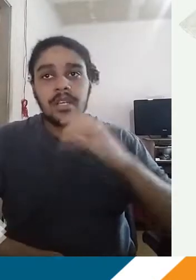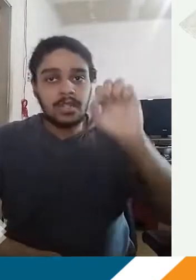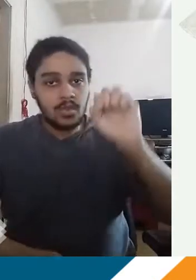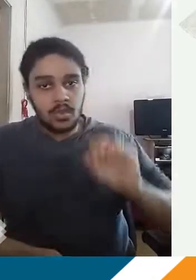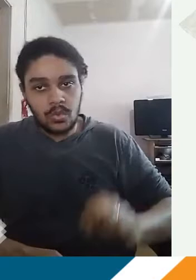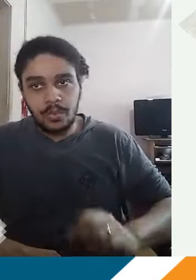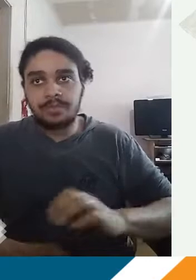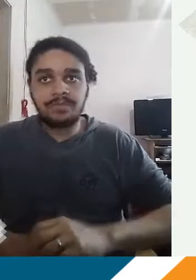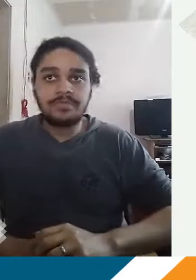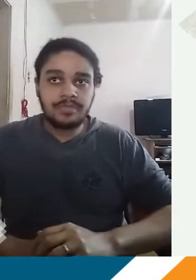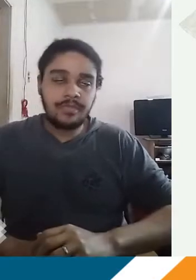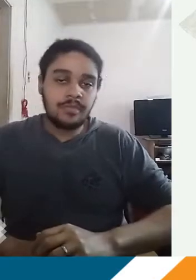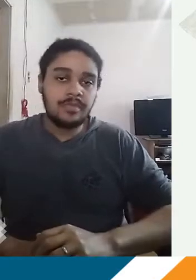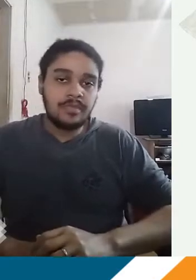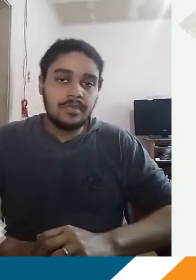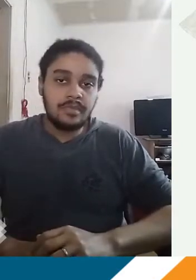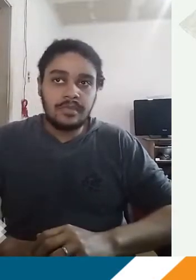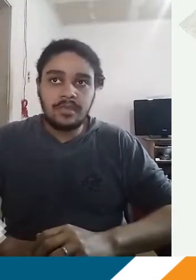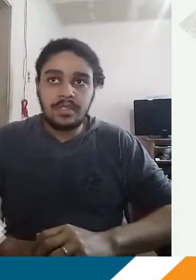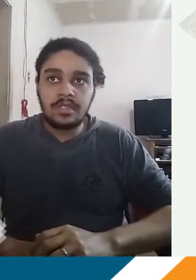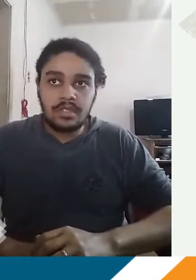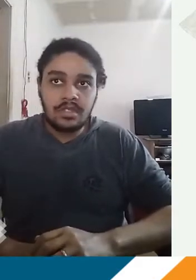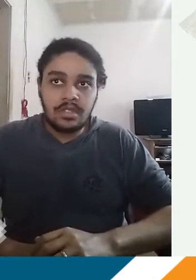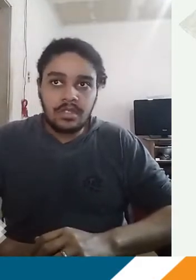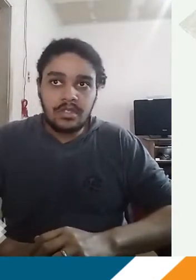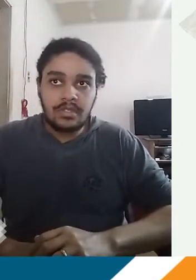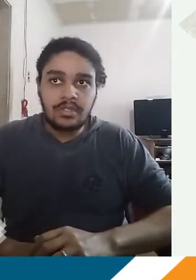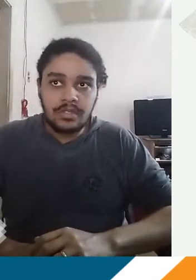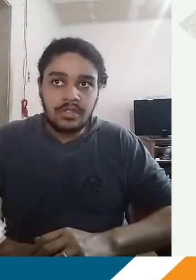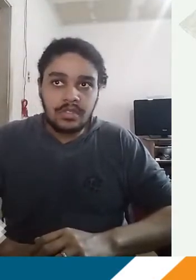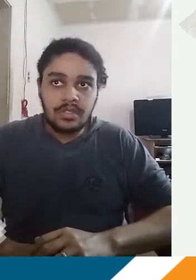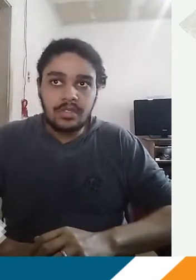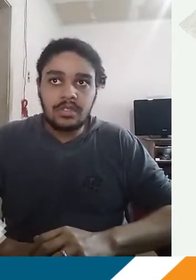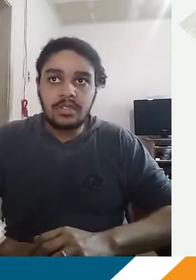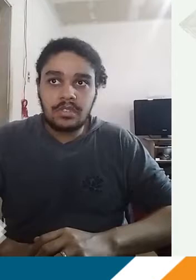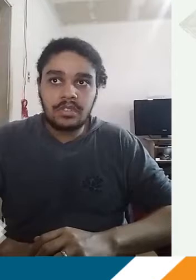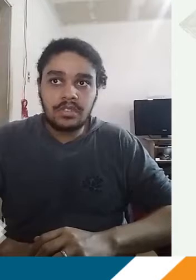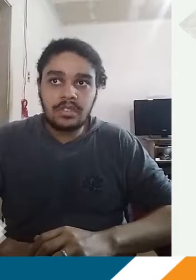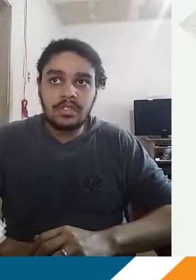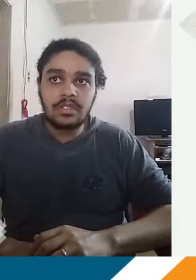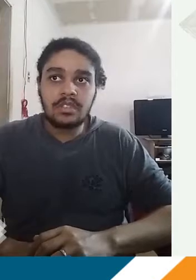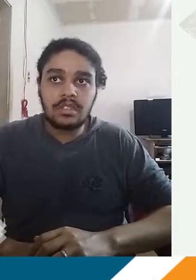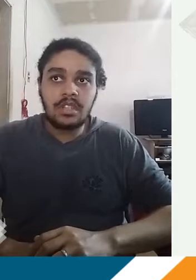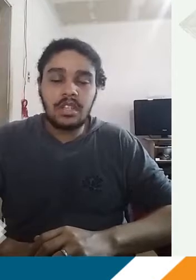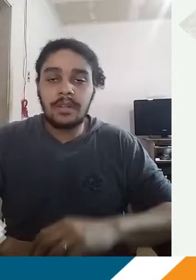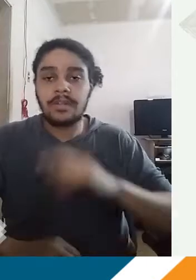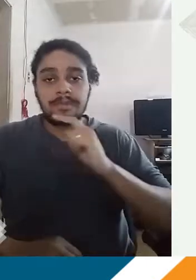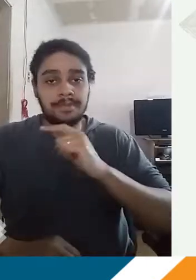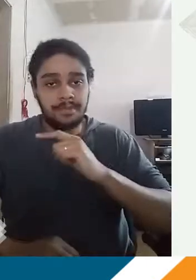Sul, Santa Catarina e Rio Grande do Sul, e Paraná, com uma parcela significativa de São Paulo.